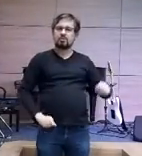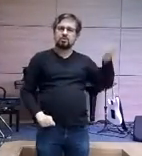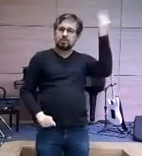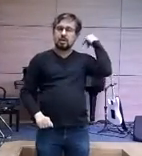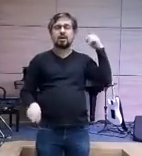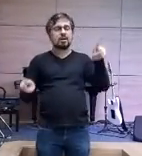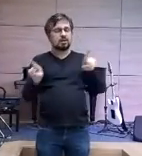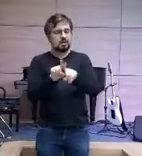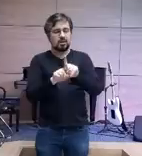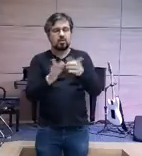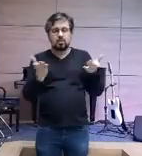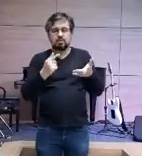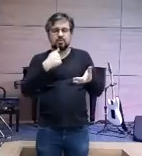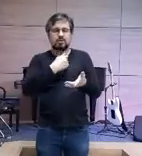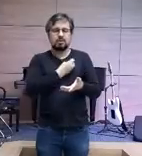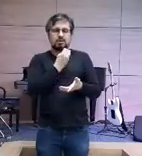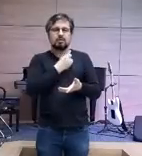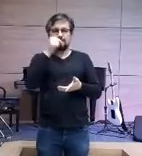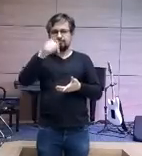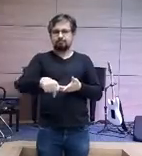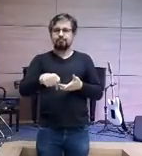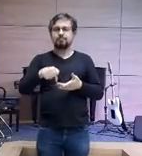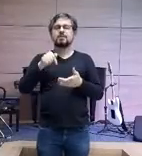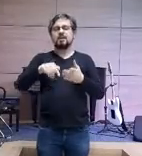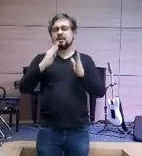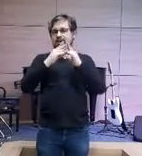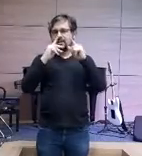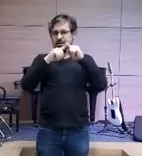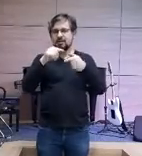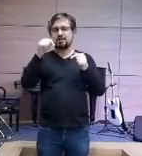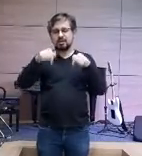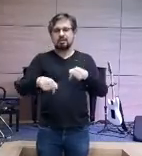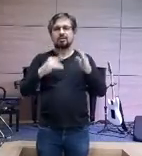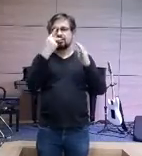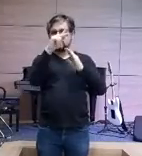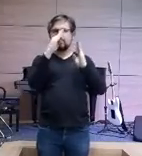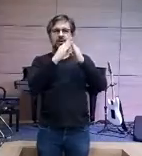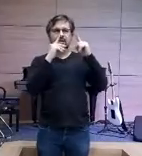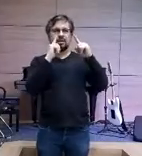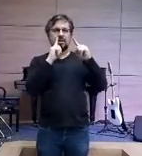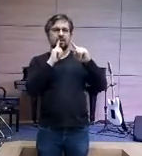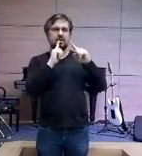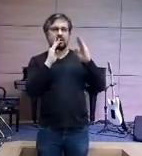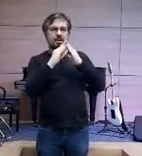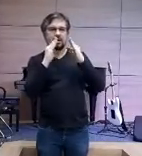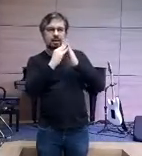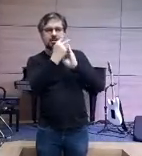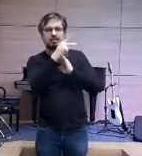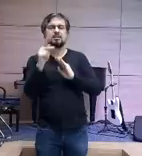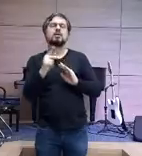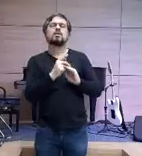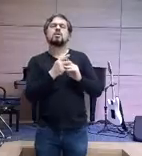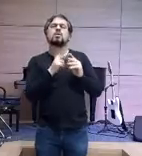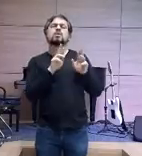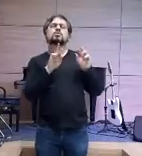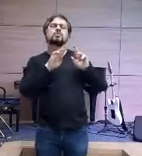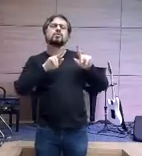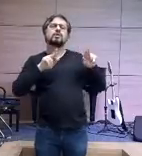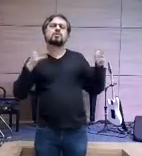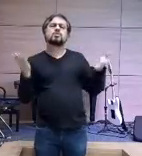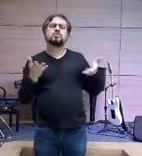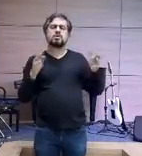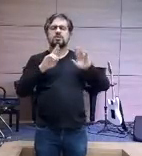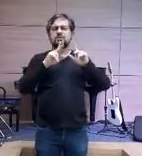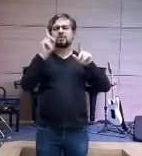há algo especial para igreja do Senhor Jesus quando se reúne é a diferença está naqueles que buscam ao